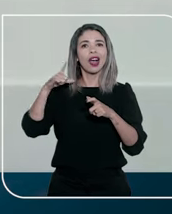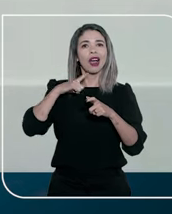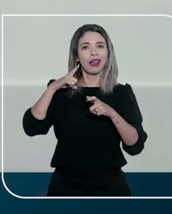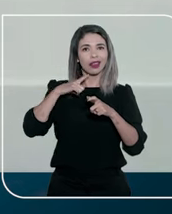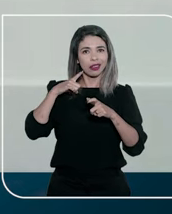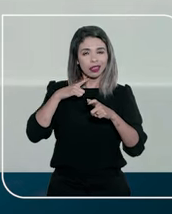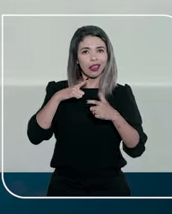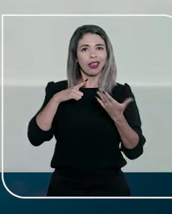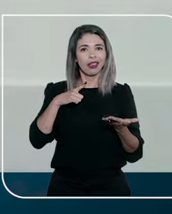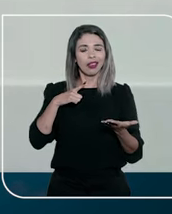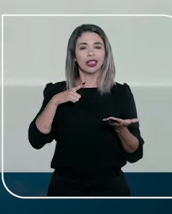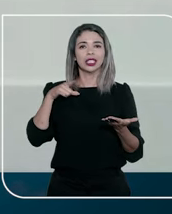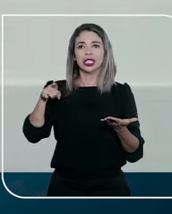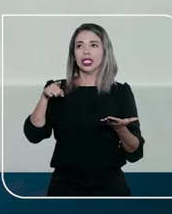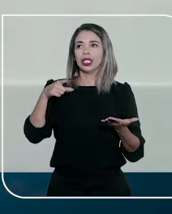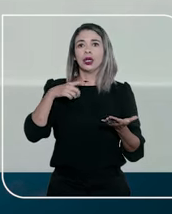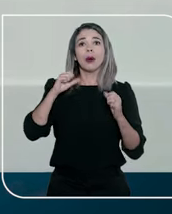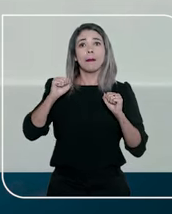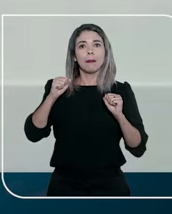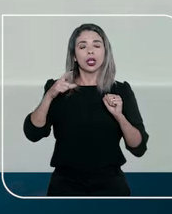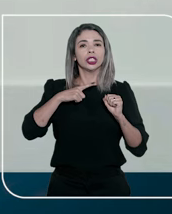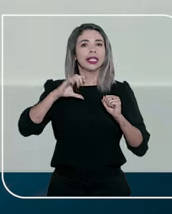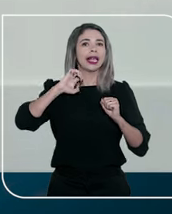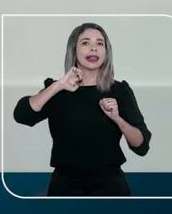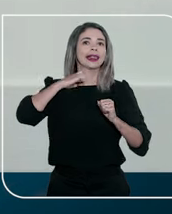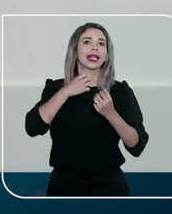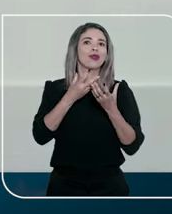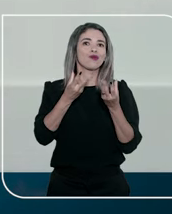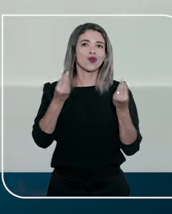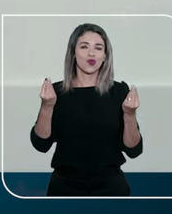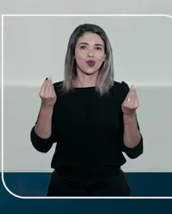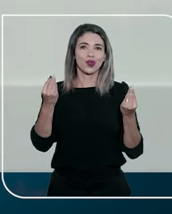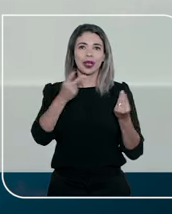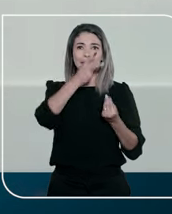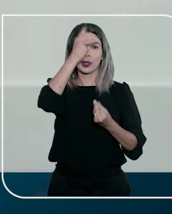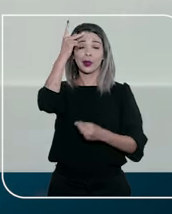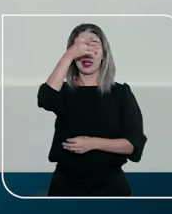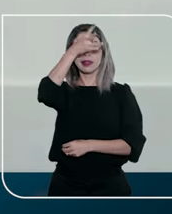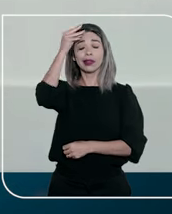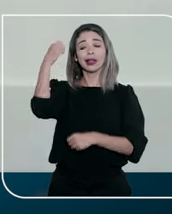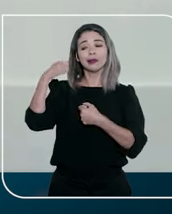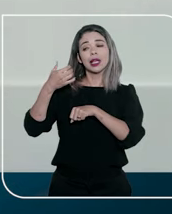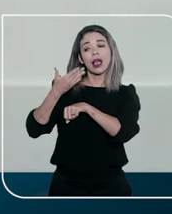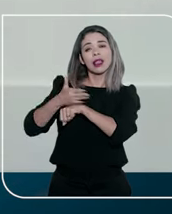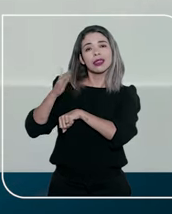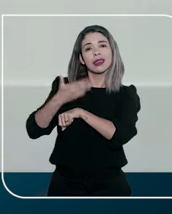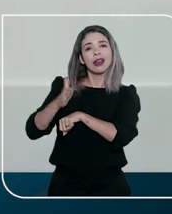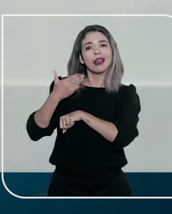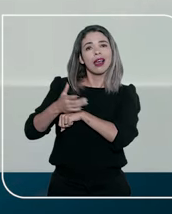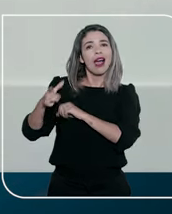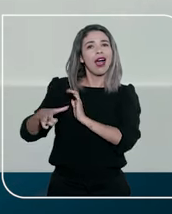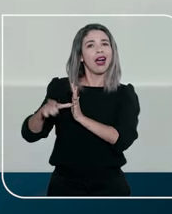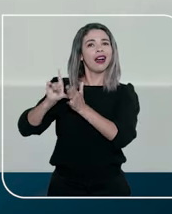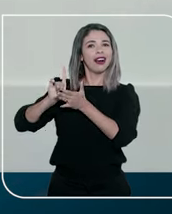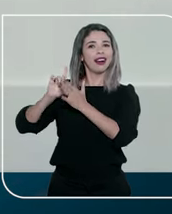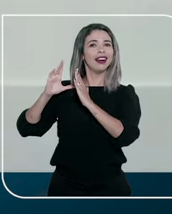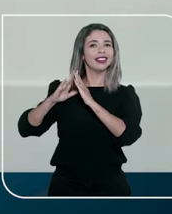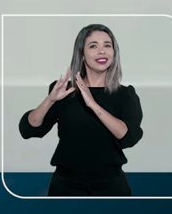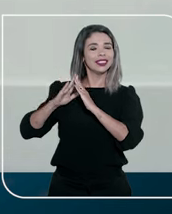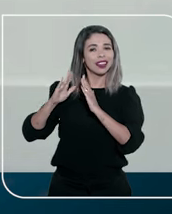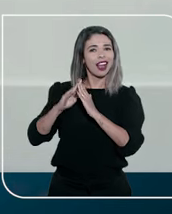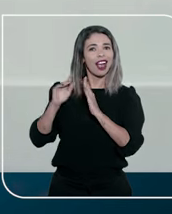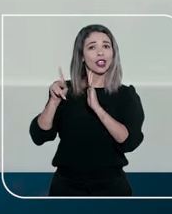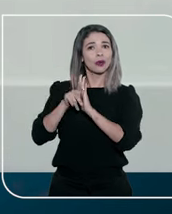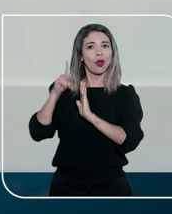transporte. Ele pode passar por um estresse. Então, às vezes as pessoas esquecem que vale a pena treinar o pet em casa para essa viagem,